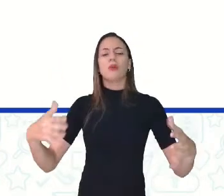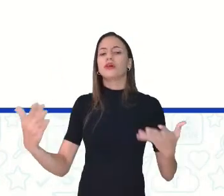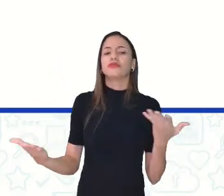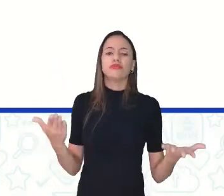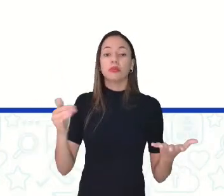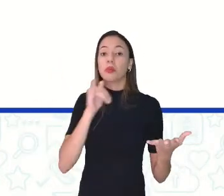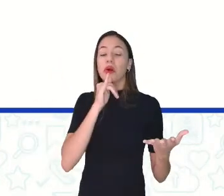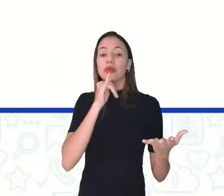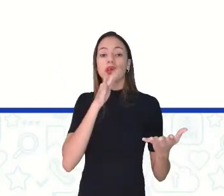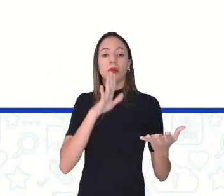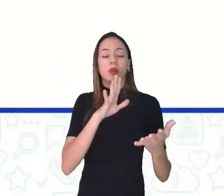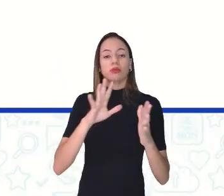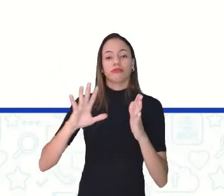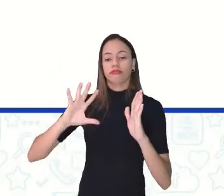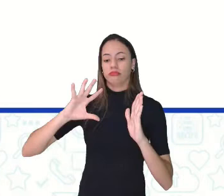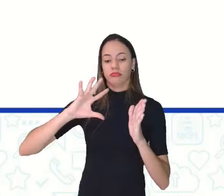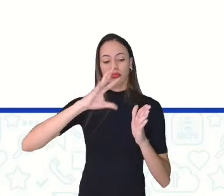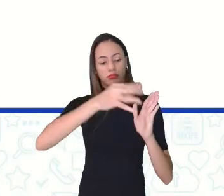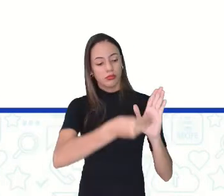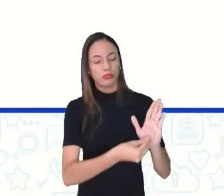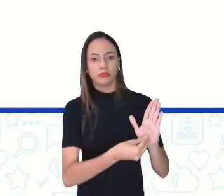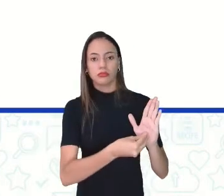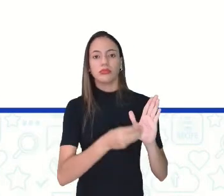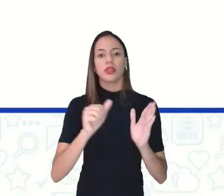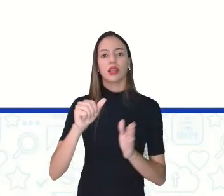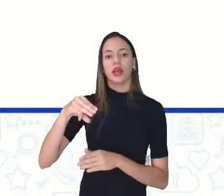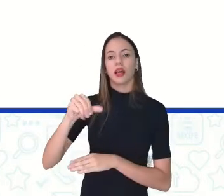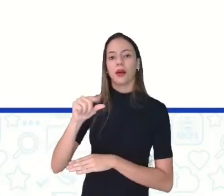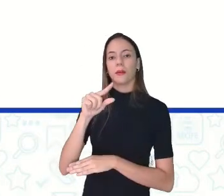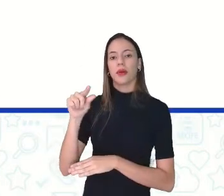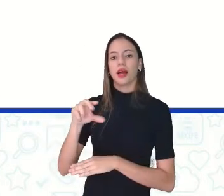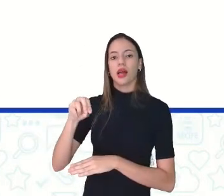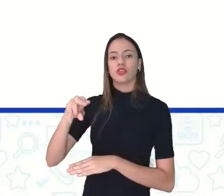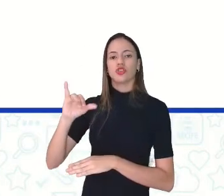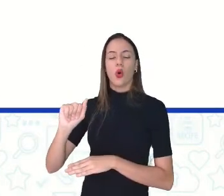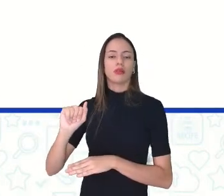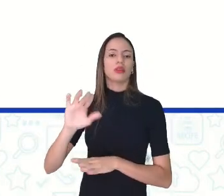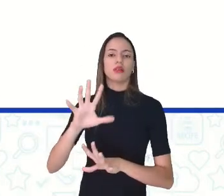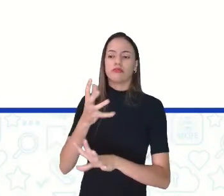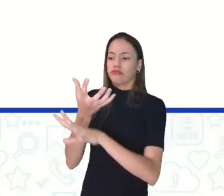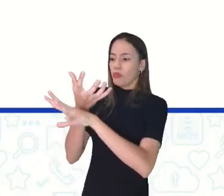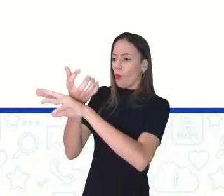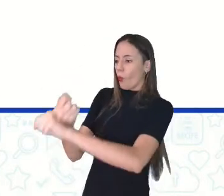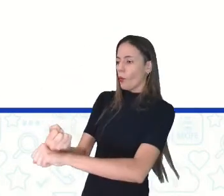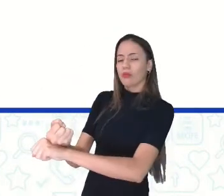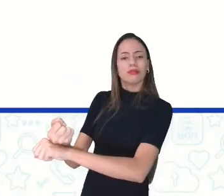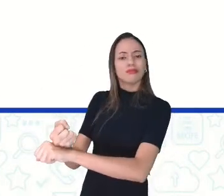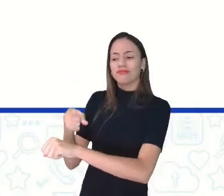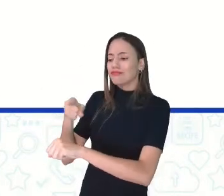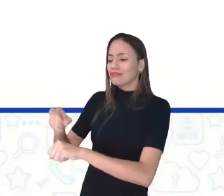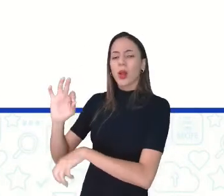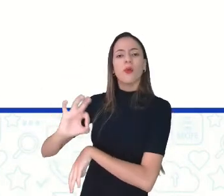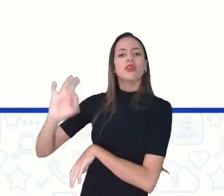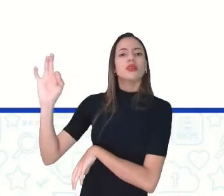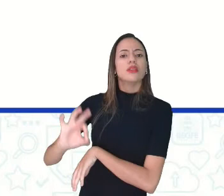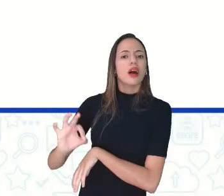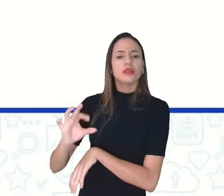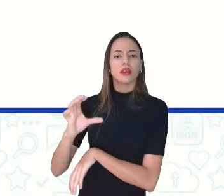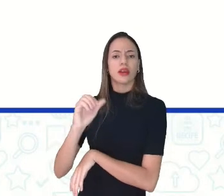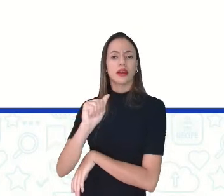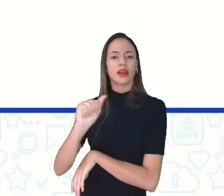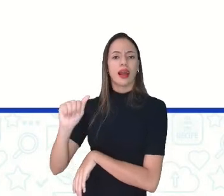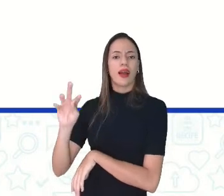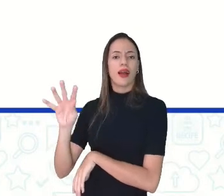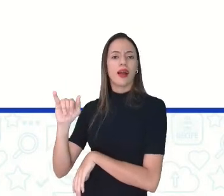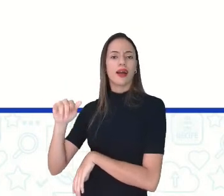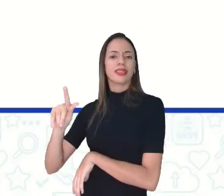da Amazônia, quanto a gente tem para conservar? Dentro da Caatinga, o que, que a gente tem de unidade de conservação? Como é que é isso, né,